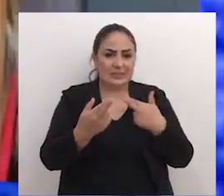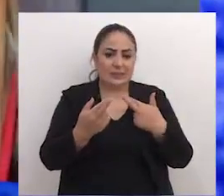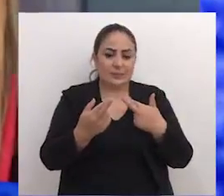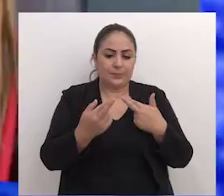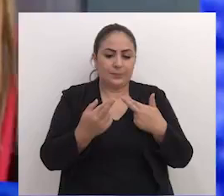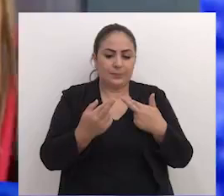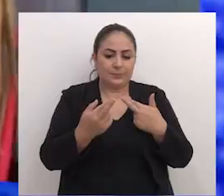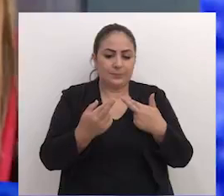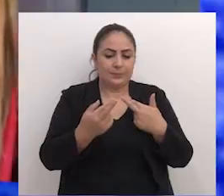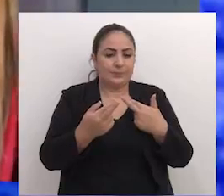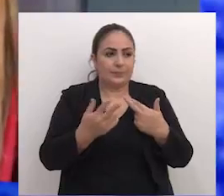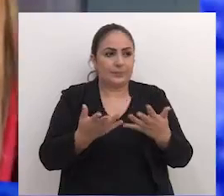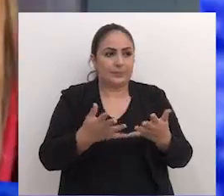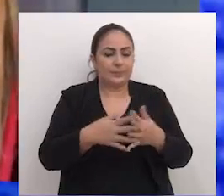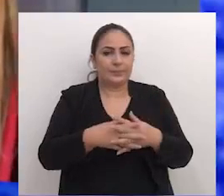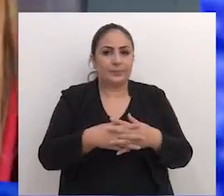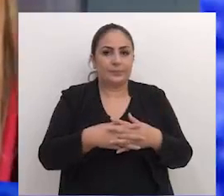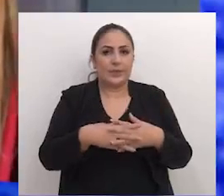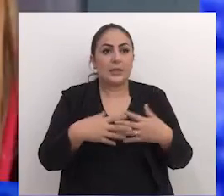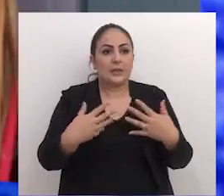das